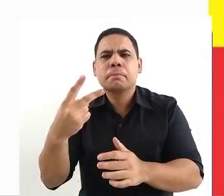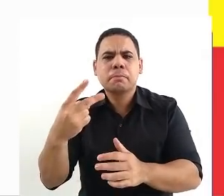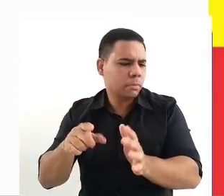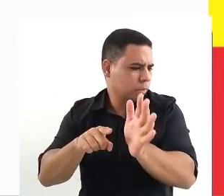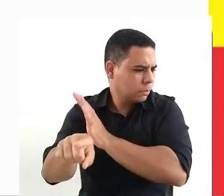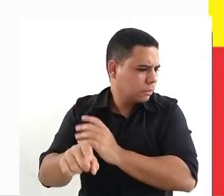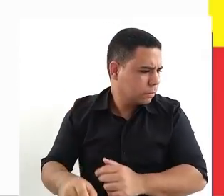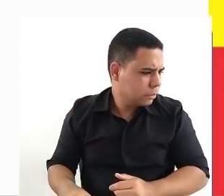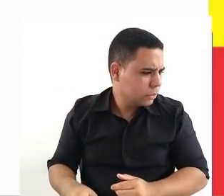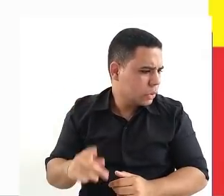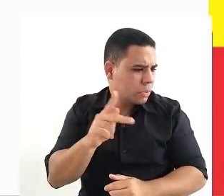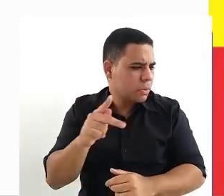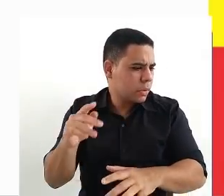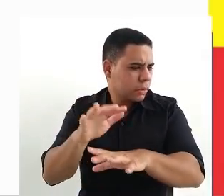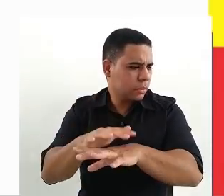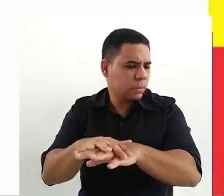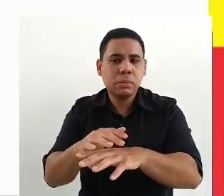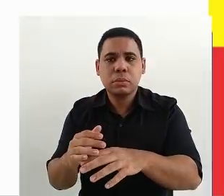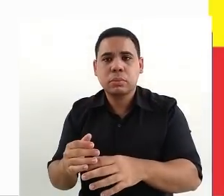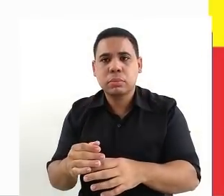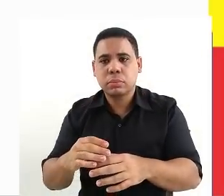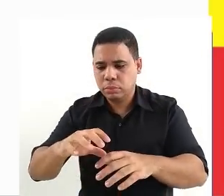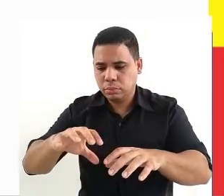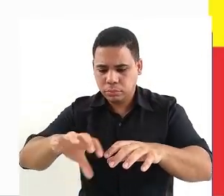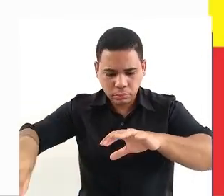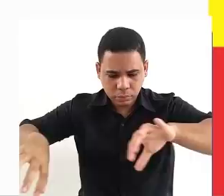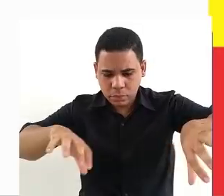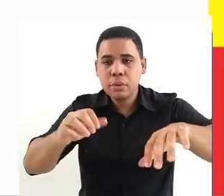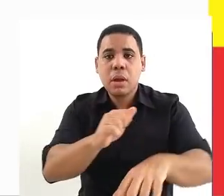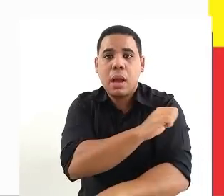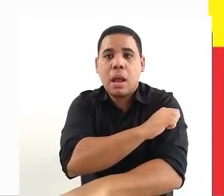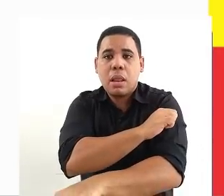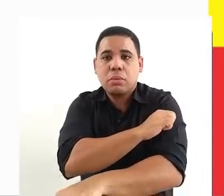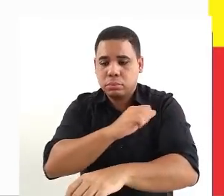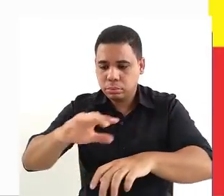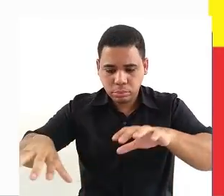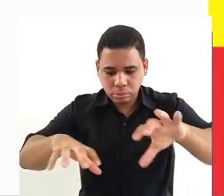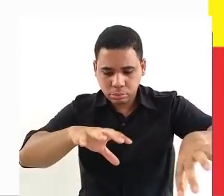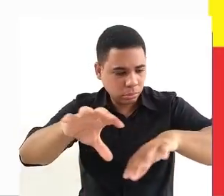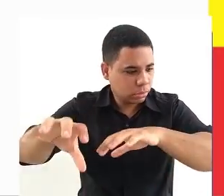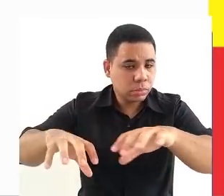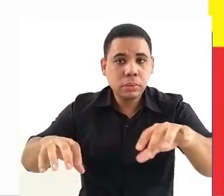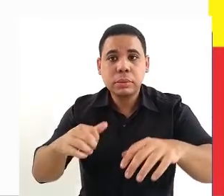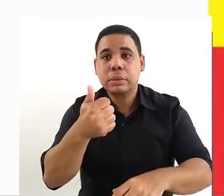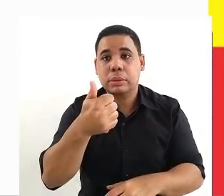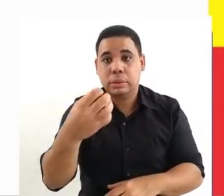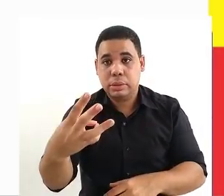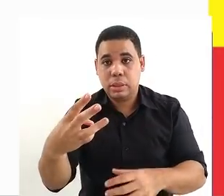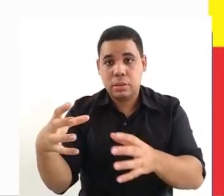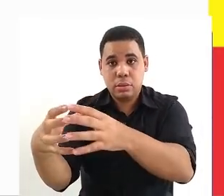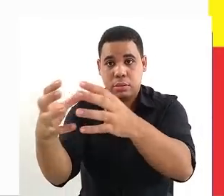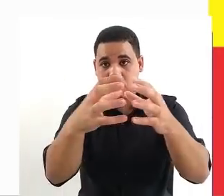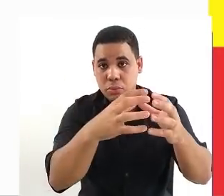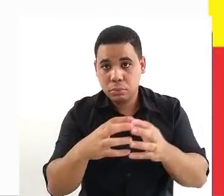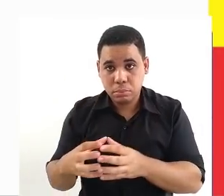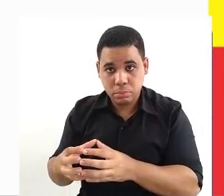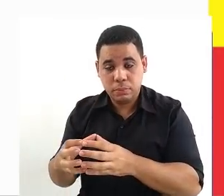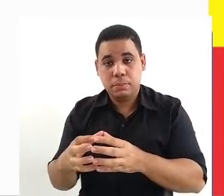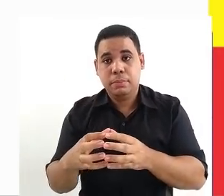matemática dividiu os alunos de uma turma em 13 grupos diferentes para apresentarem um